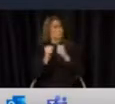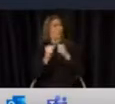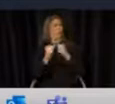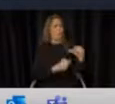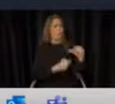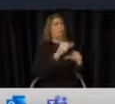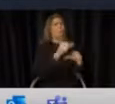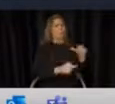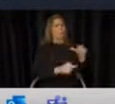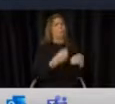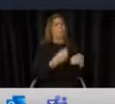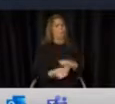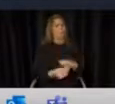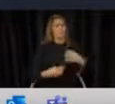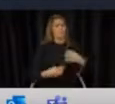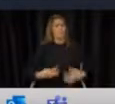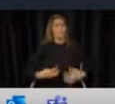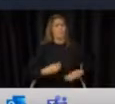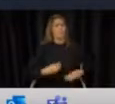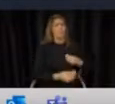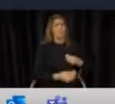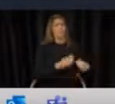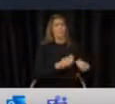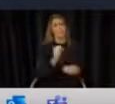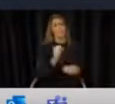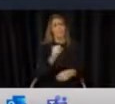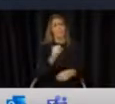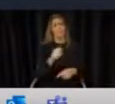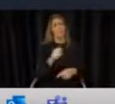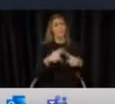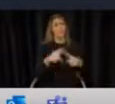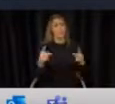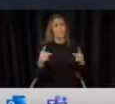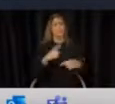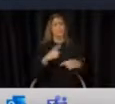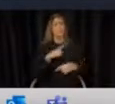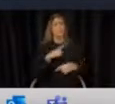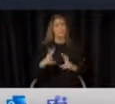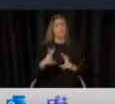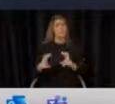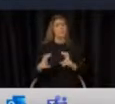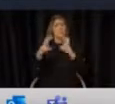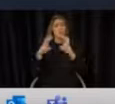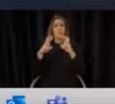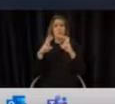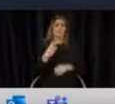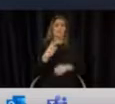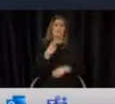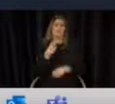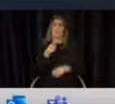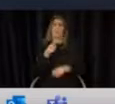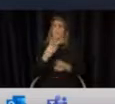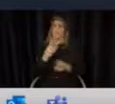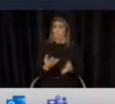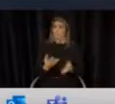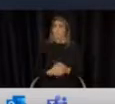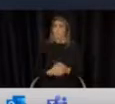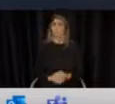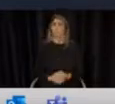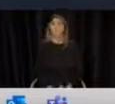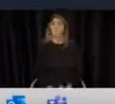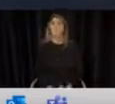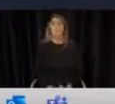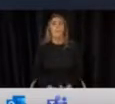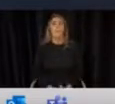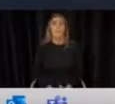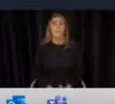doador para quem vai fazer o transplante com os órgãos desse paciente, e algumas infecções também. A mais